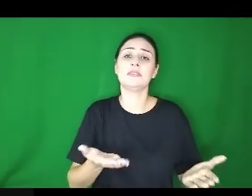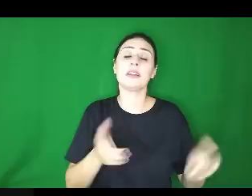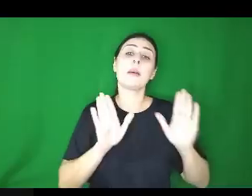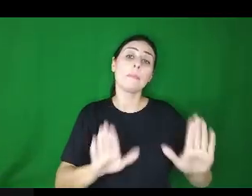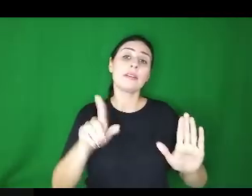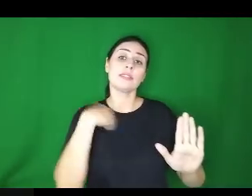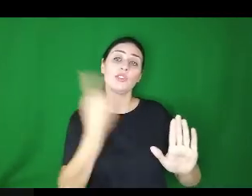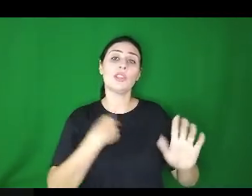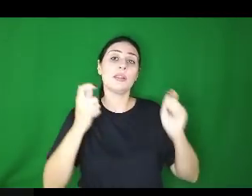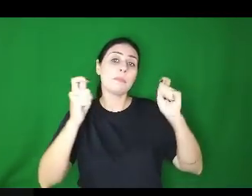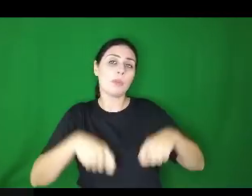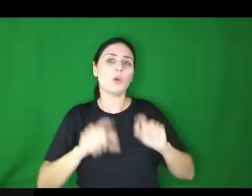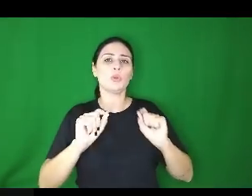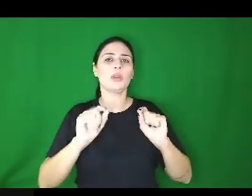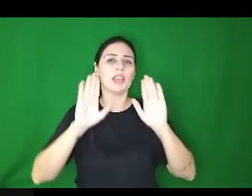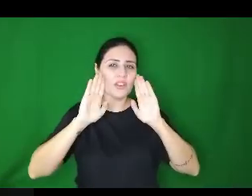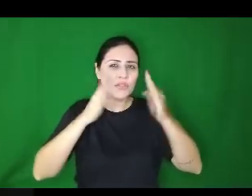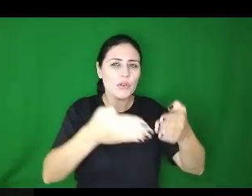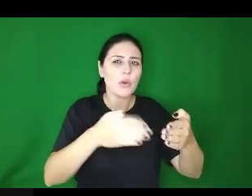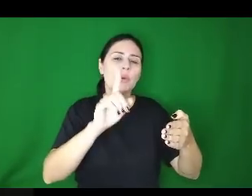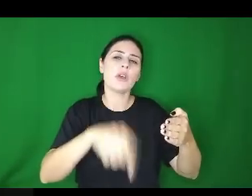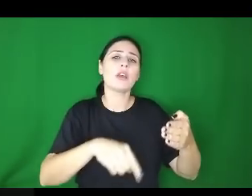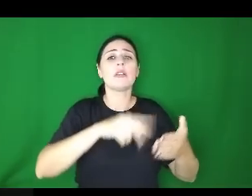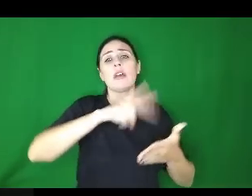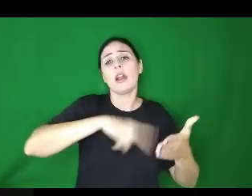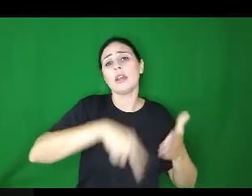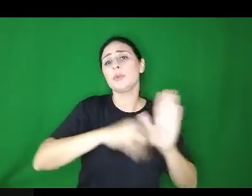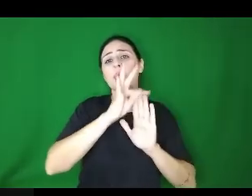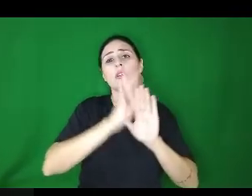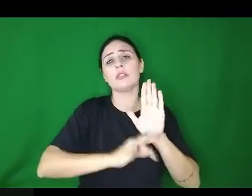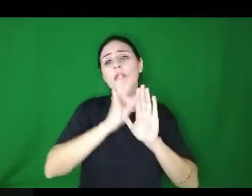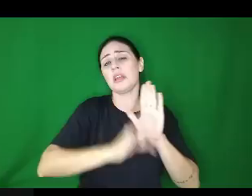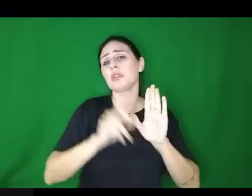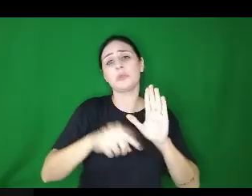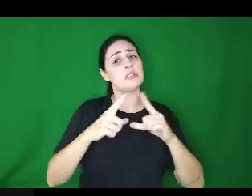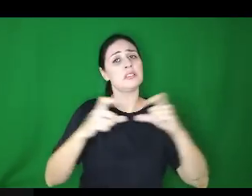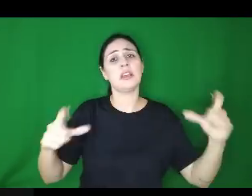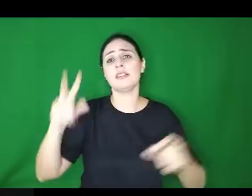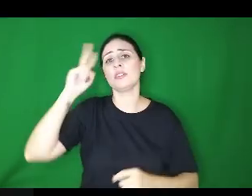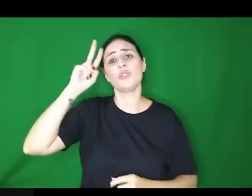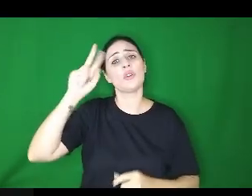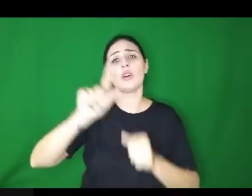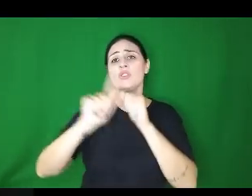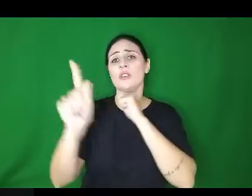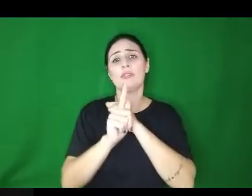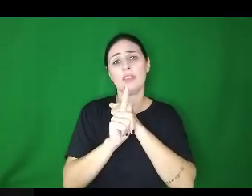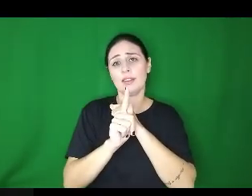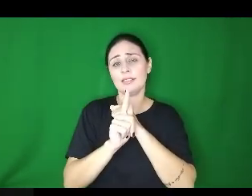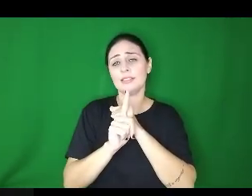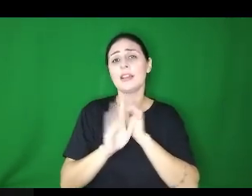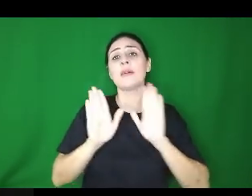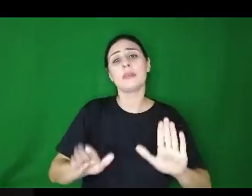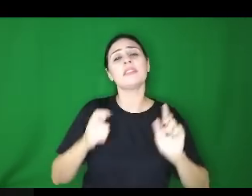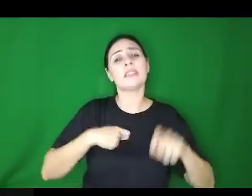as leituras, por exemplo, leitura do alfabeto, de lista de palavras, e aí a gente pode juntar isso com áudios e, né, vídeos que manda para as crianças,